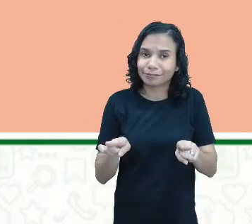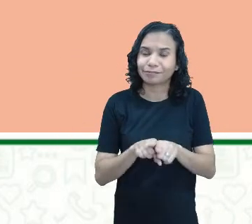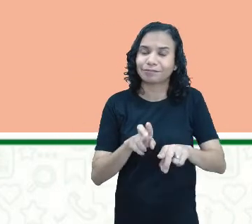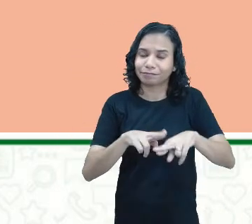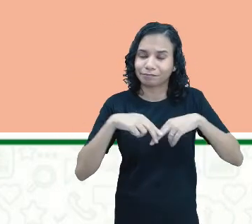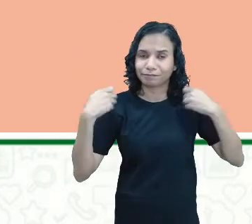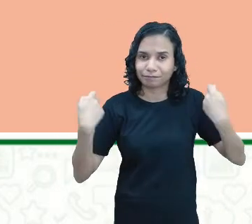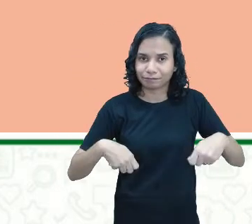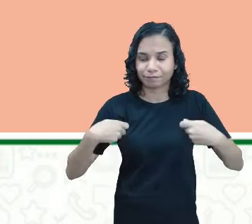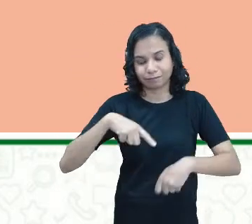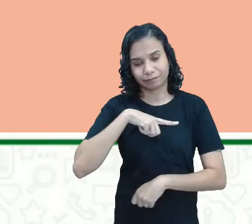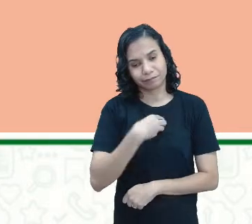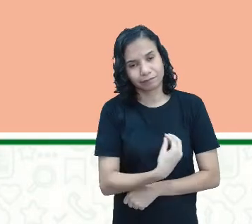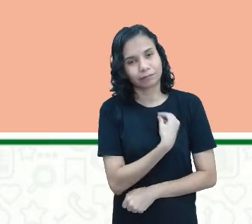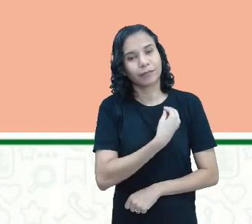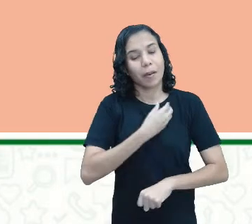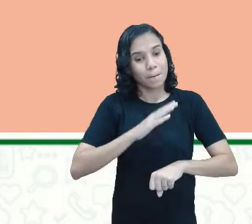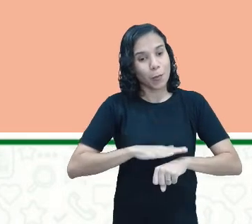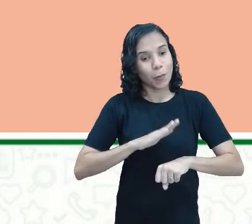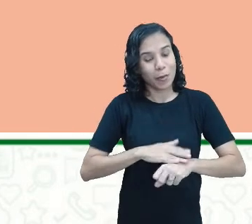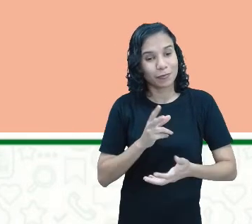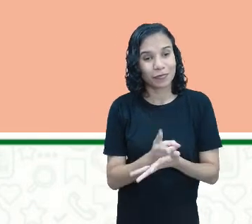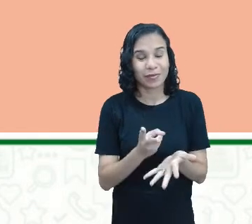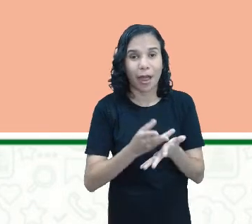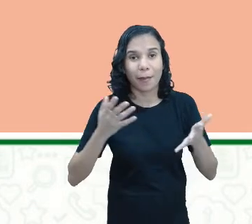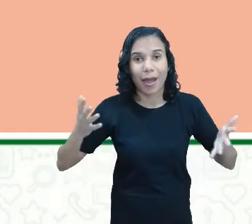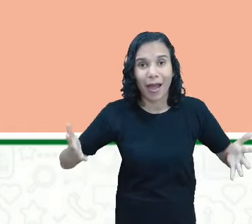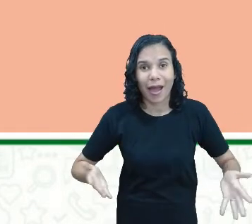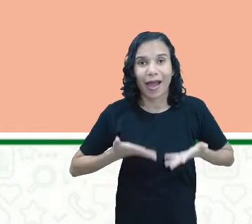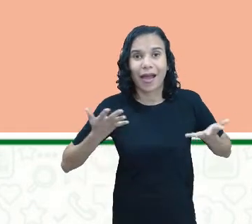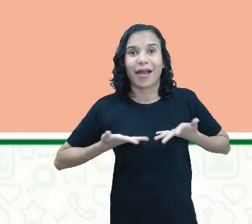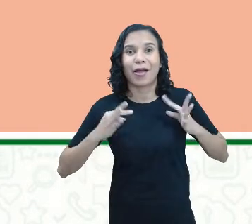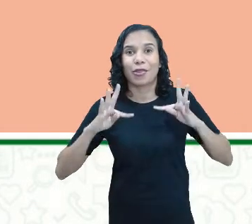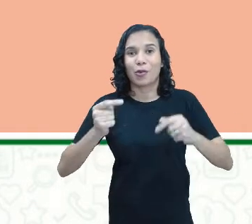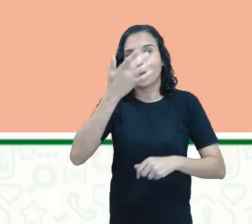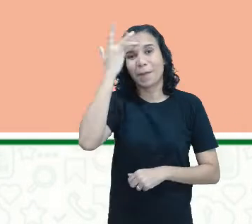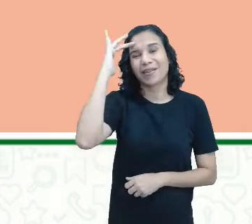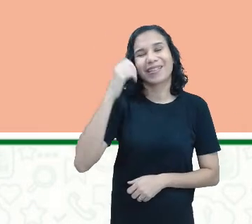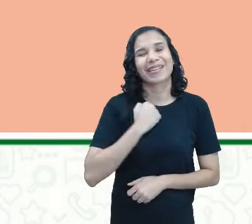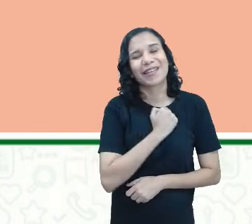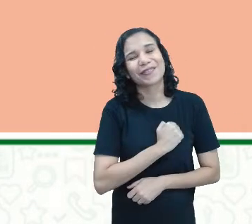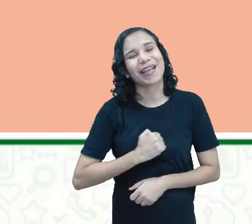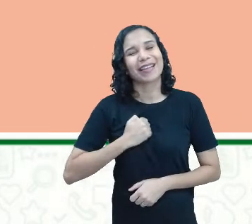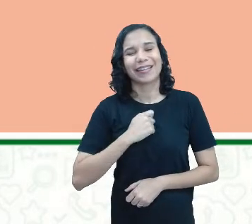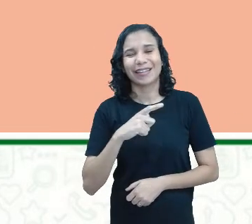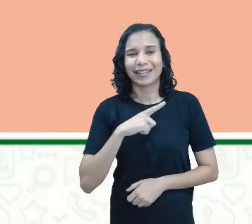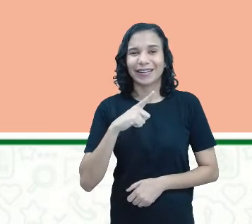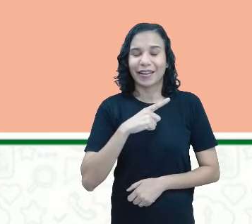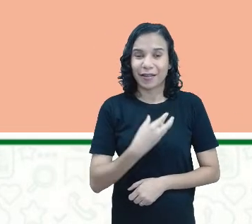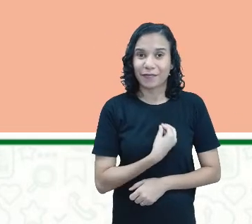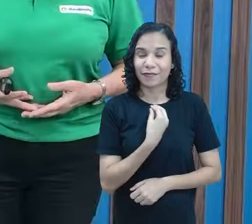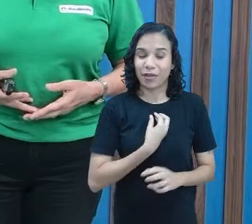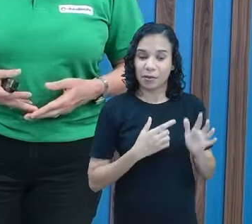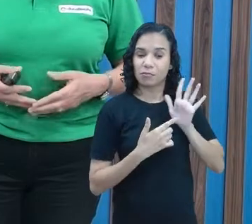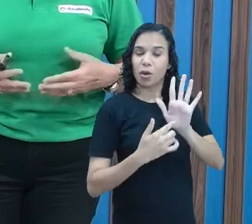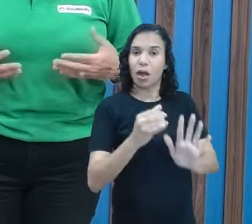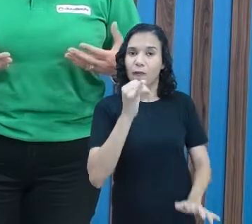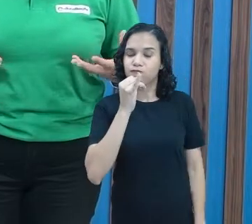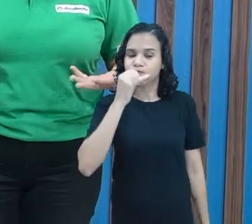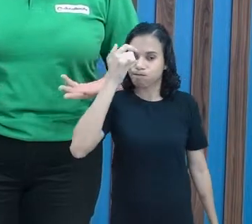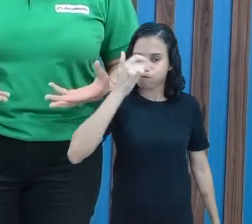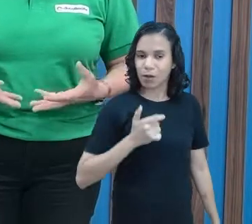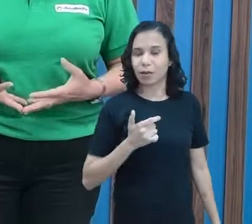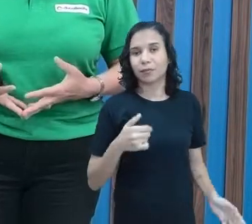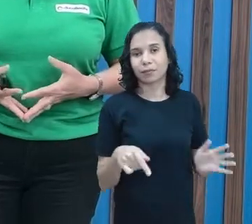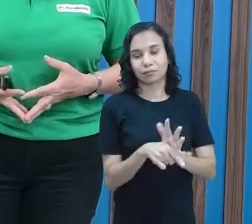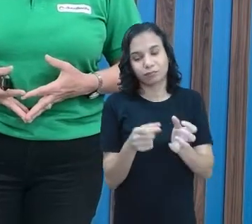que devemos viver aqueles momentos de forma que todos possam sentir saudades da gente. Podemos dar exemplos, né? Servir de